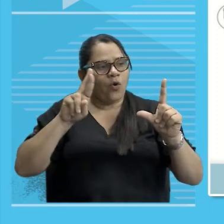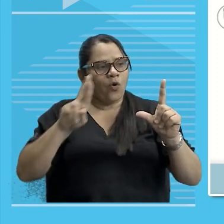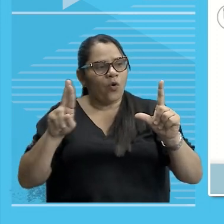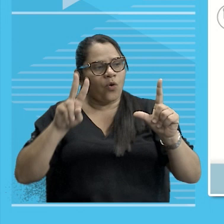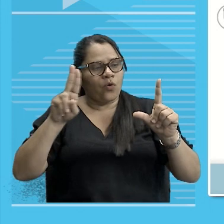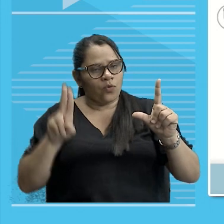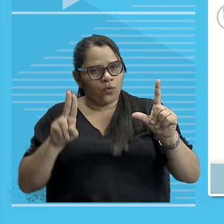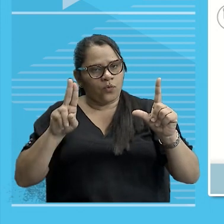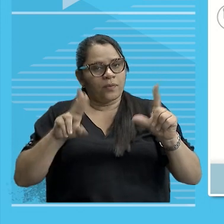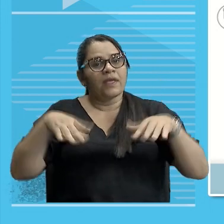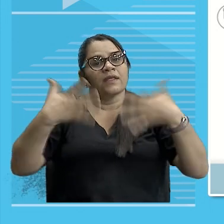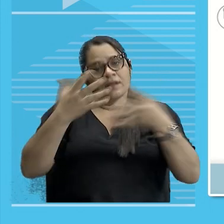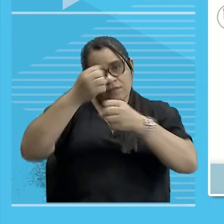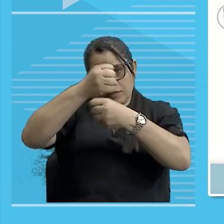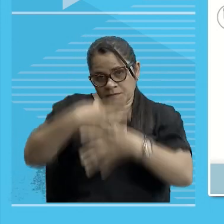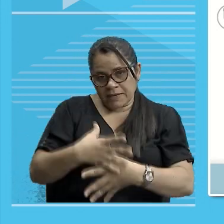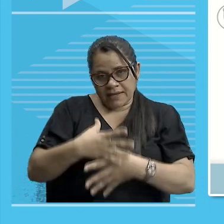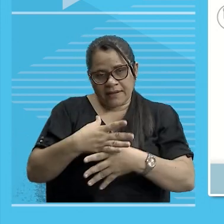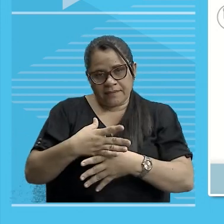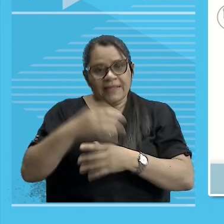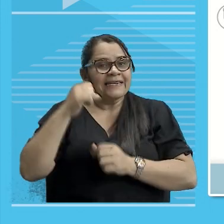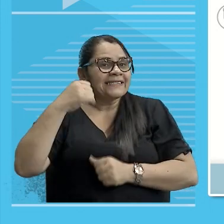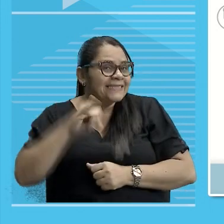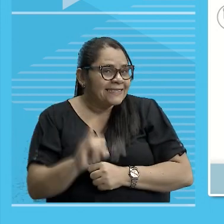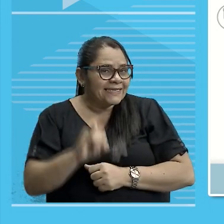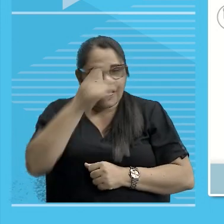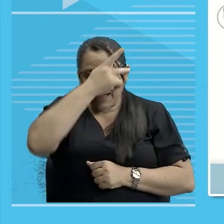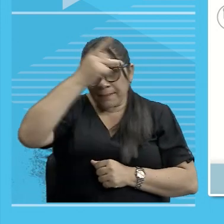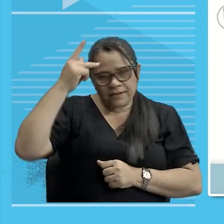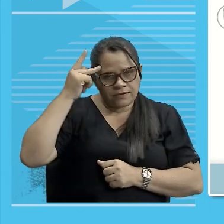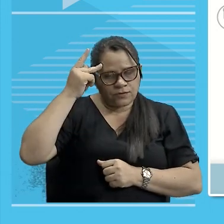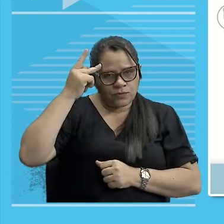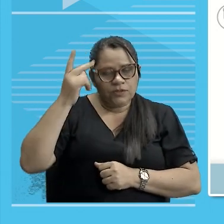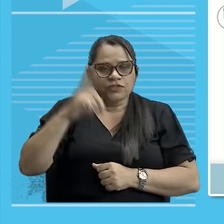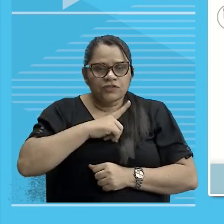Então vamos lá Se você estiver em